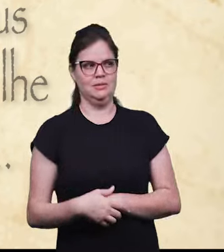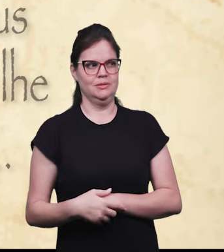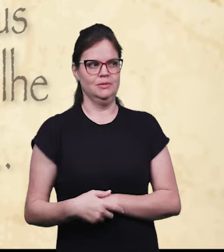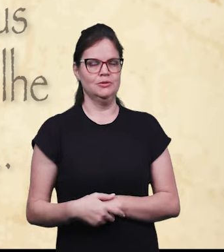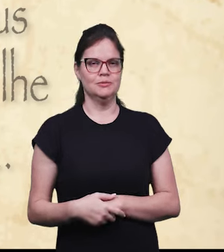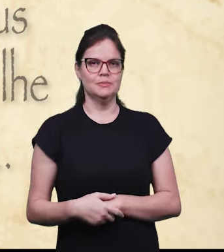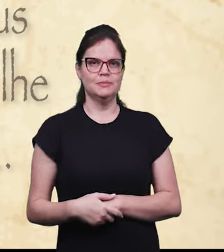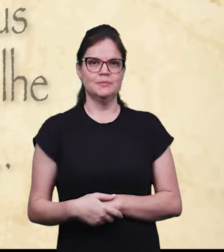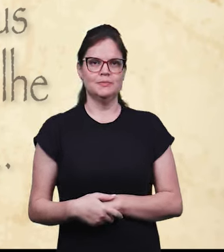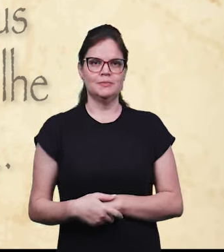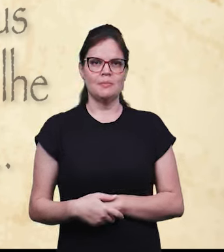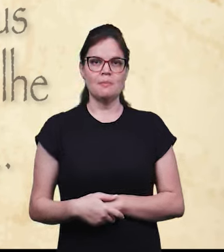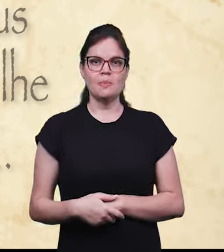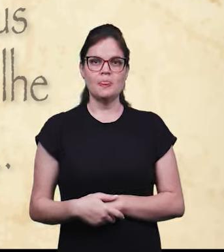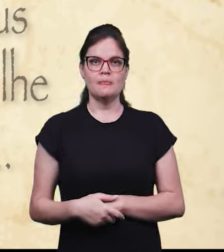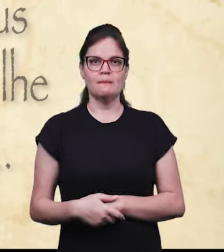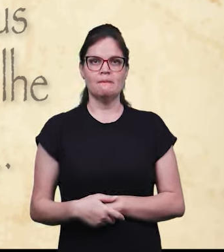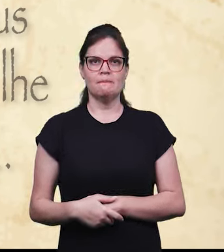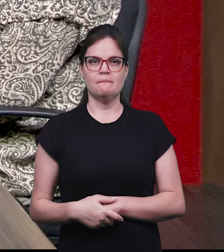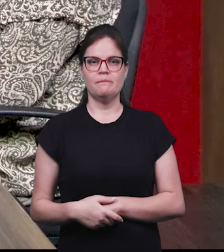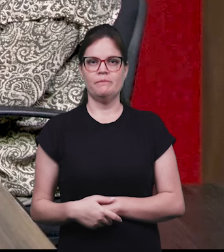né? O